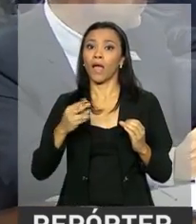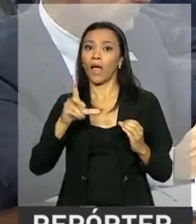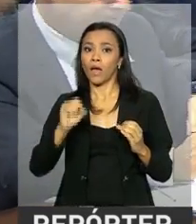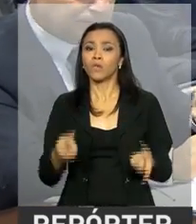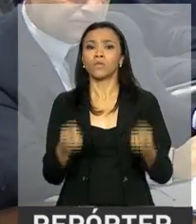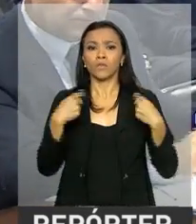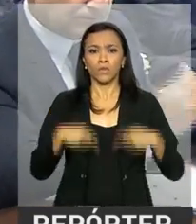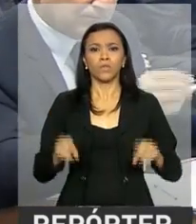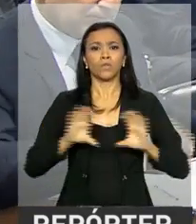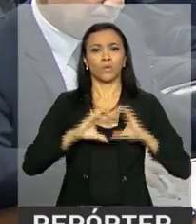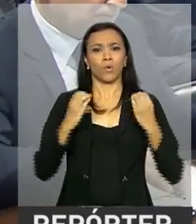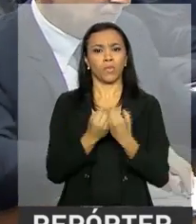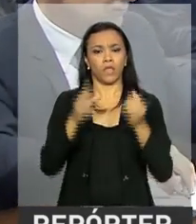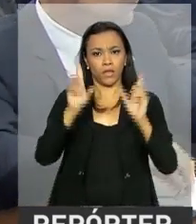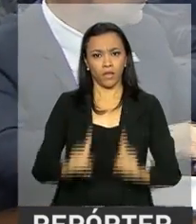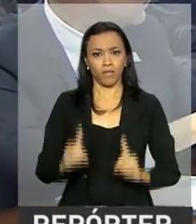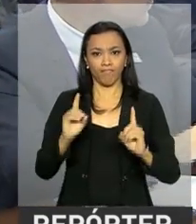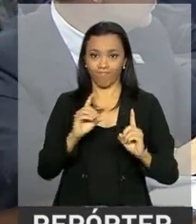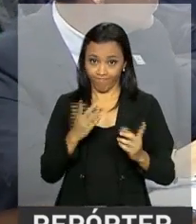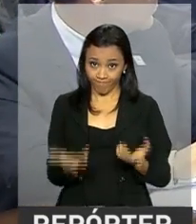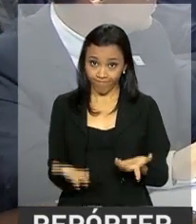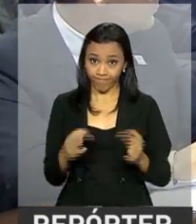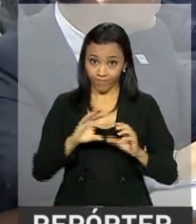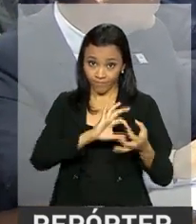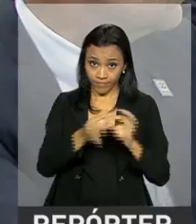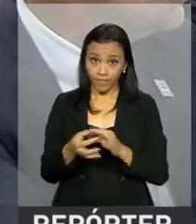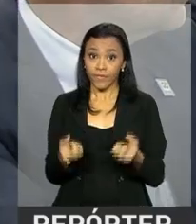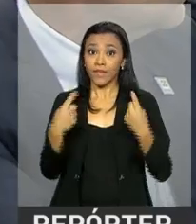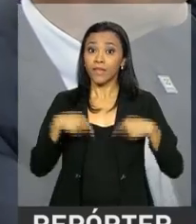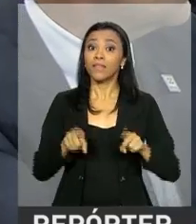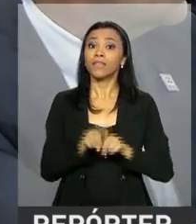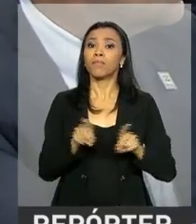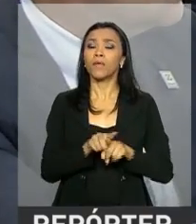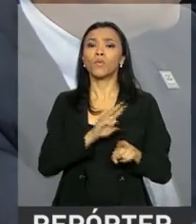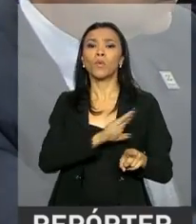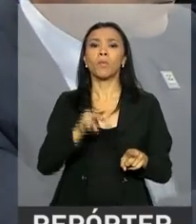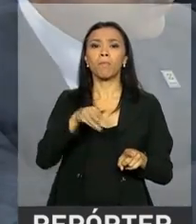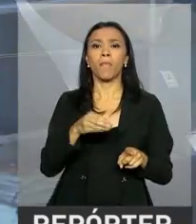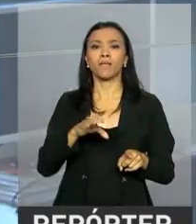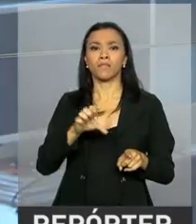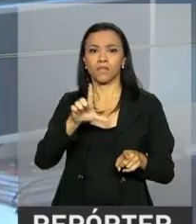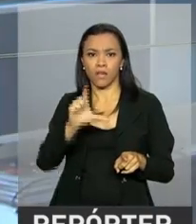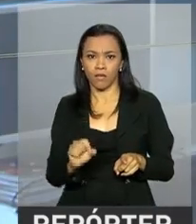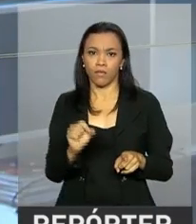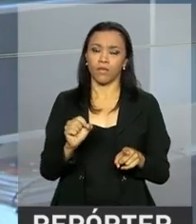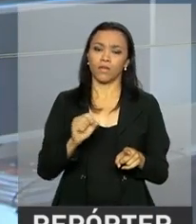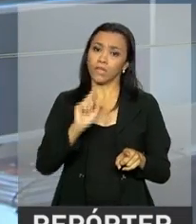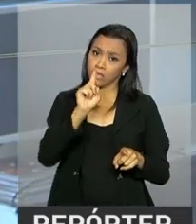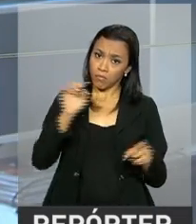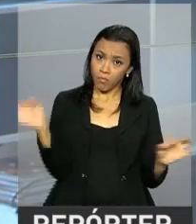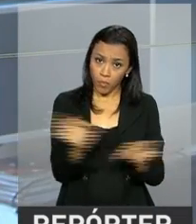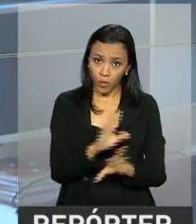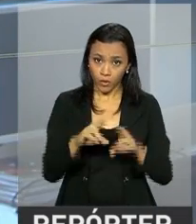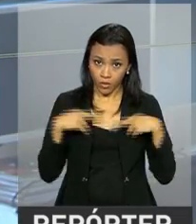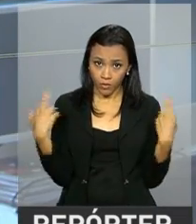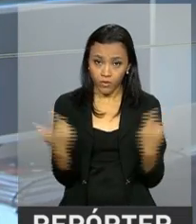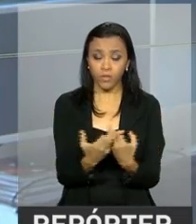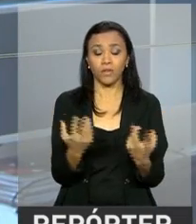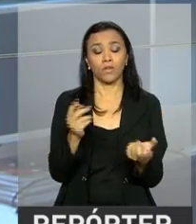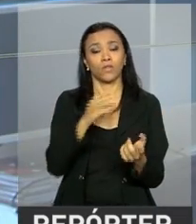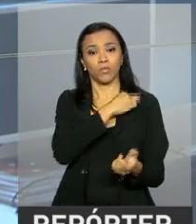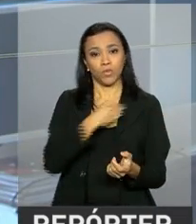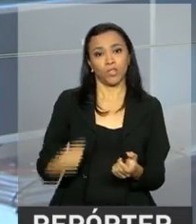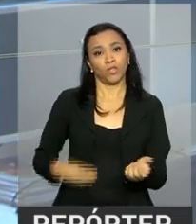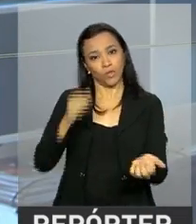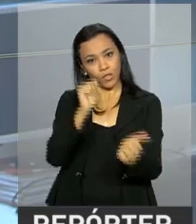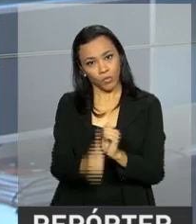do comitê paralímpico Andrew Parsons e a autoridade pública Olímpica Marcelo calero após o encontro o ministro do esporte